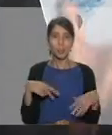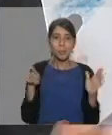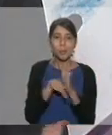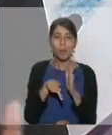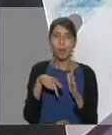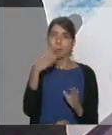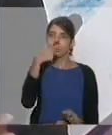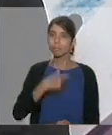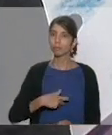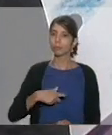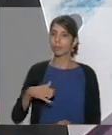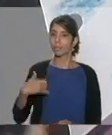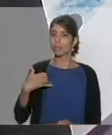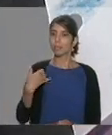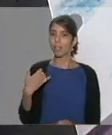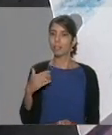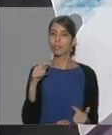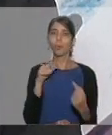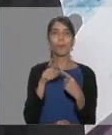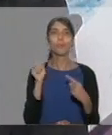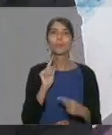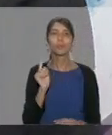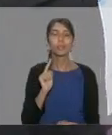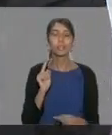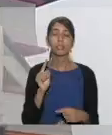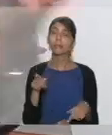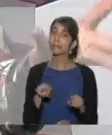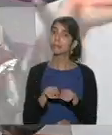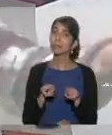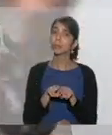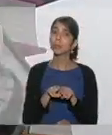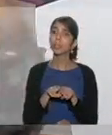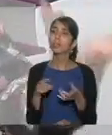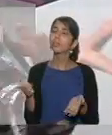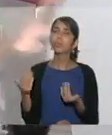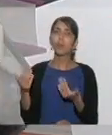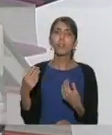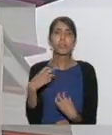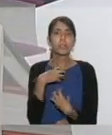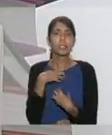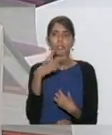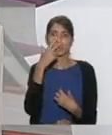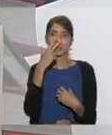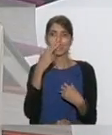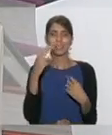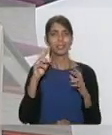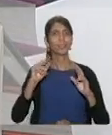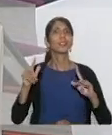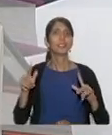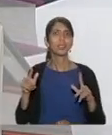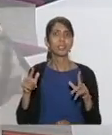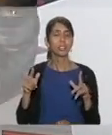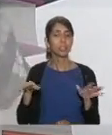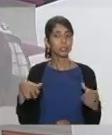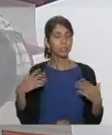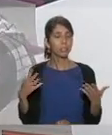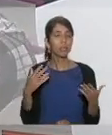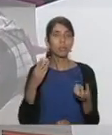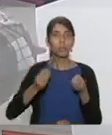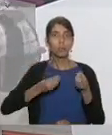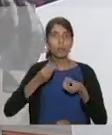bem característica de uma menina da idade dela. Exato. Né? E qual o jovem que não se sente meio diferente? Então, é